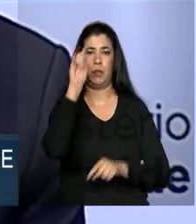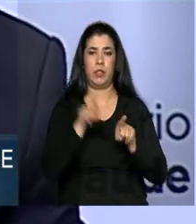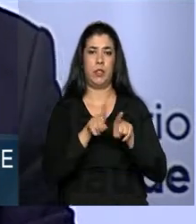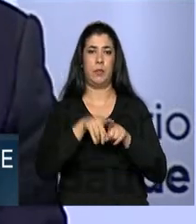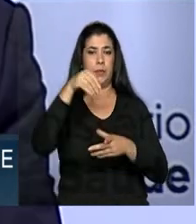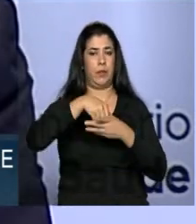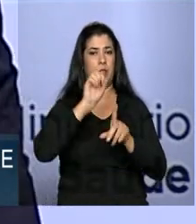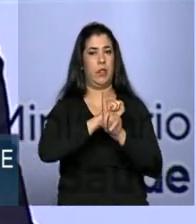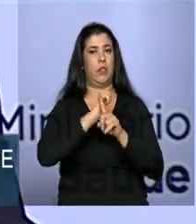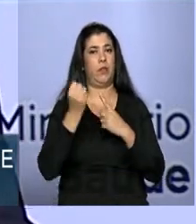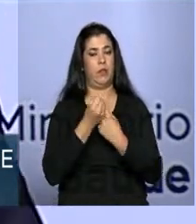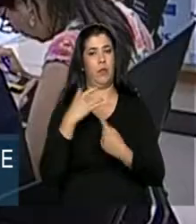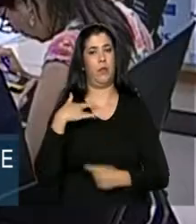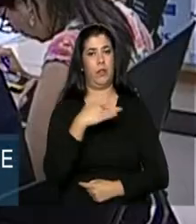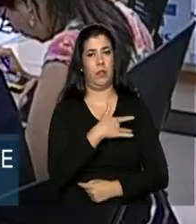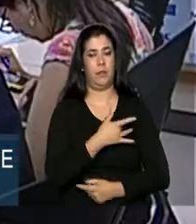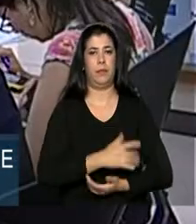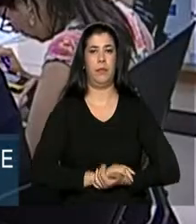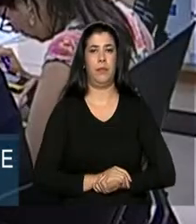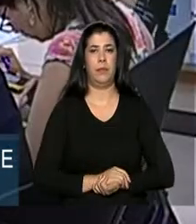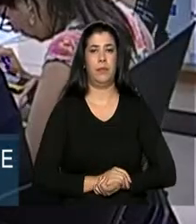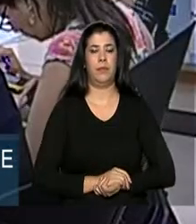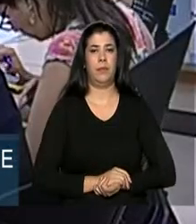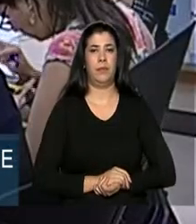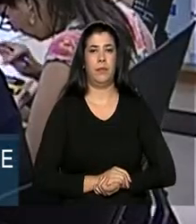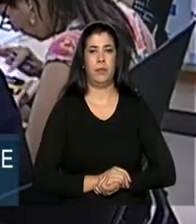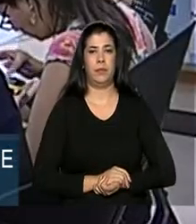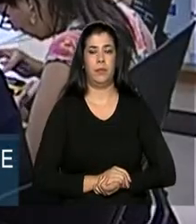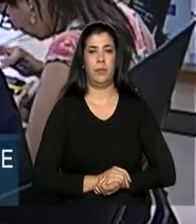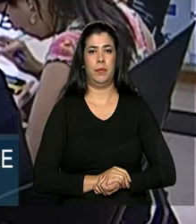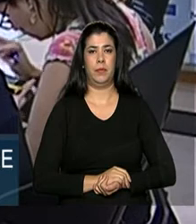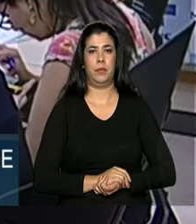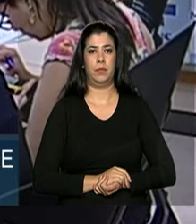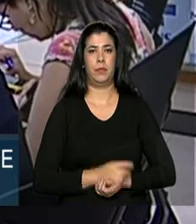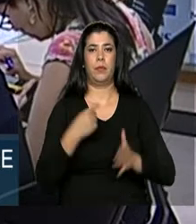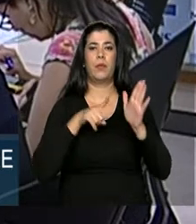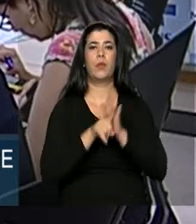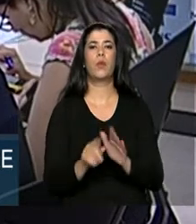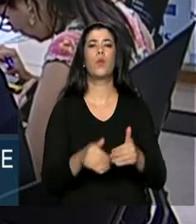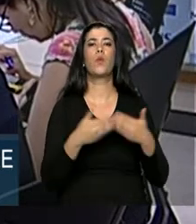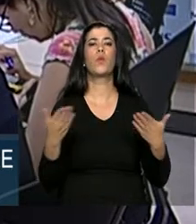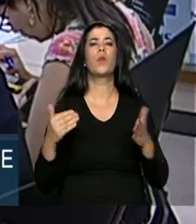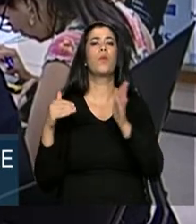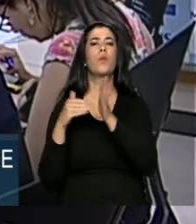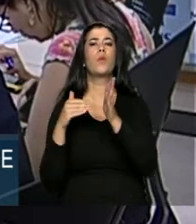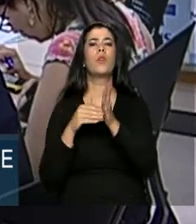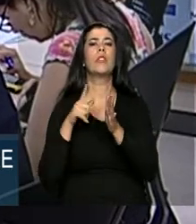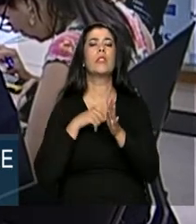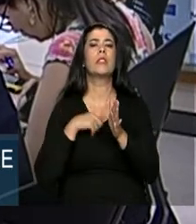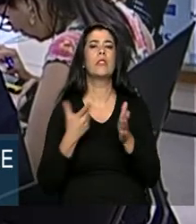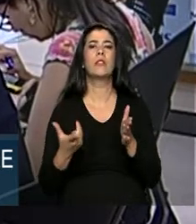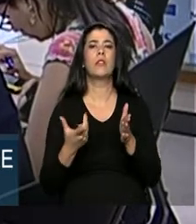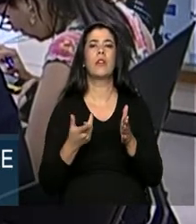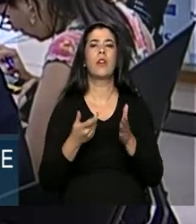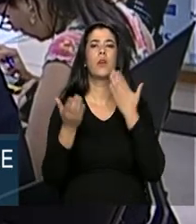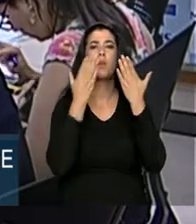da população brasileira. Só uma pergunta. Claro. Qual seria esse intervalo de confiança que eu posso te